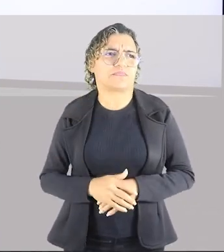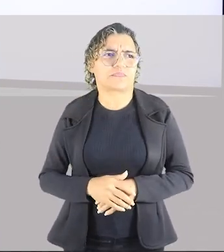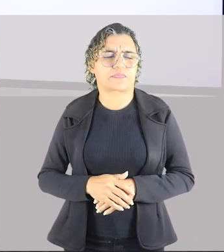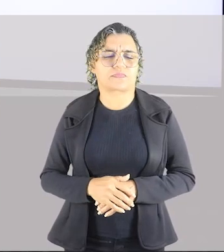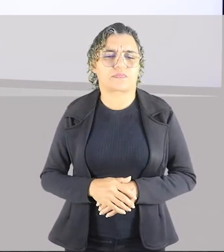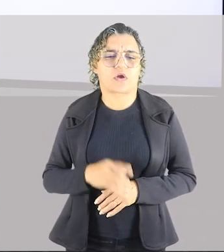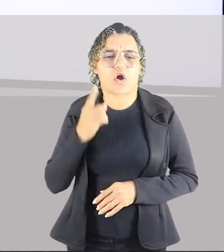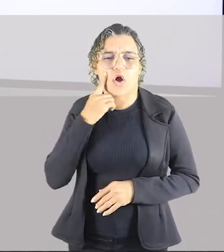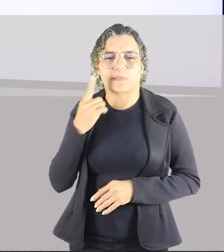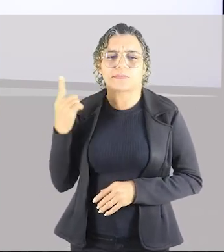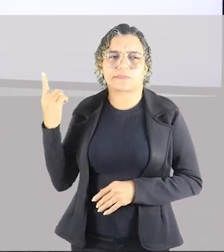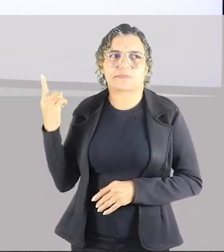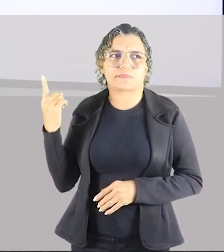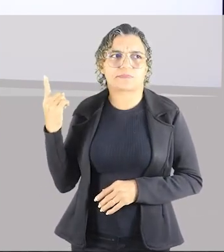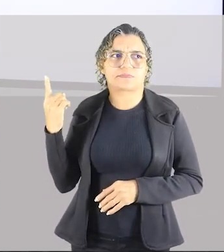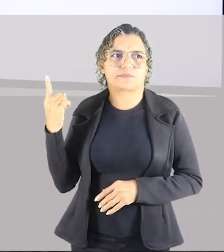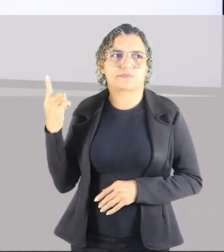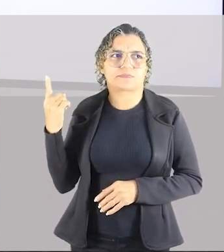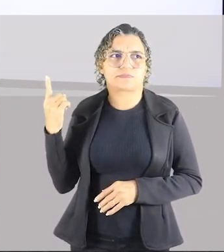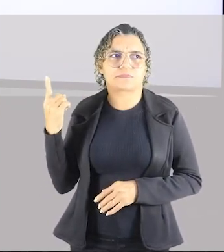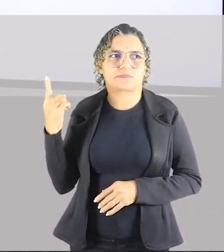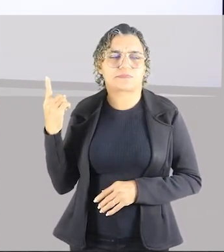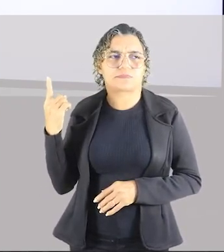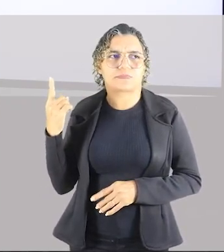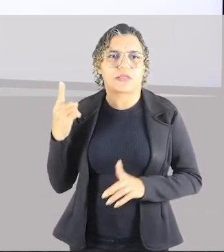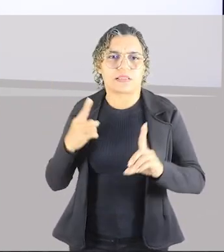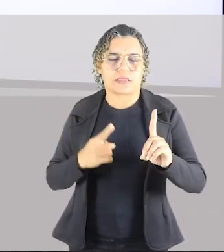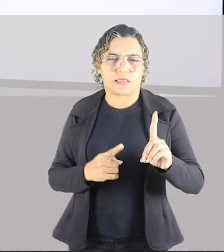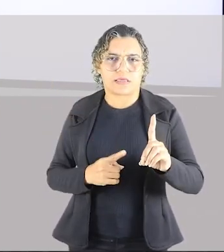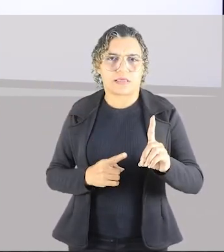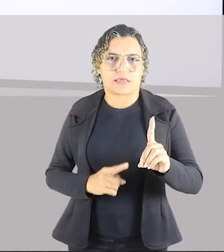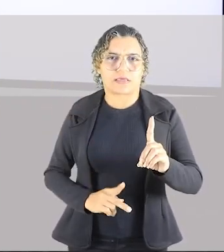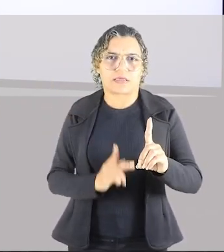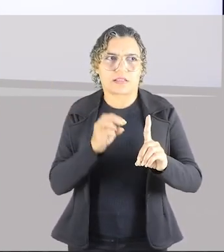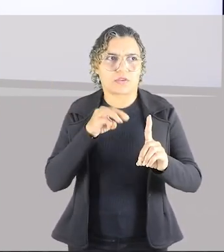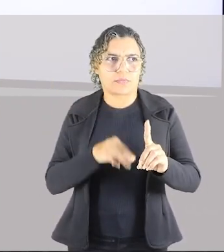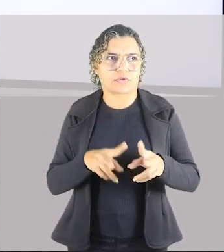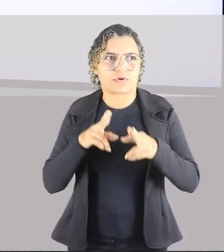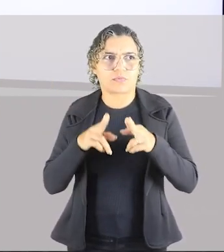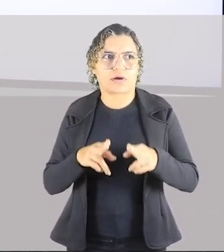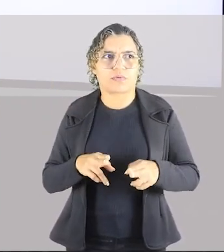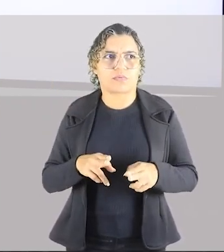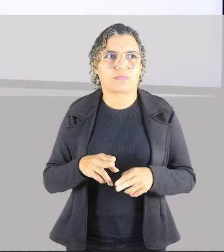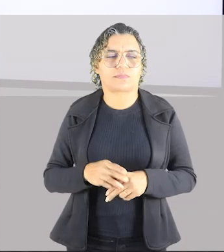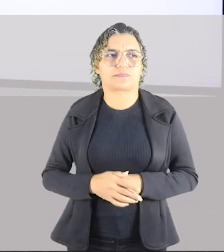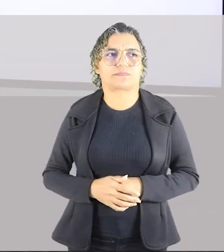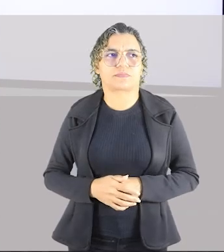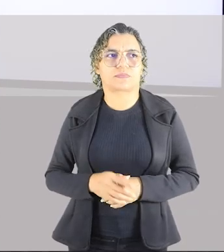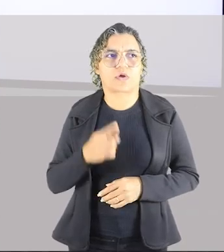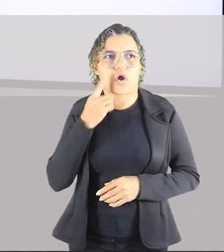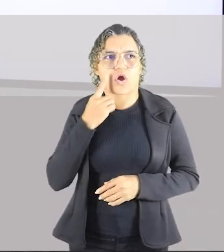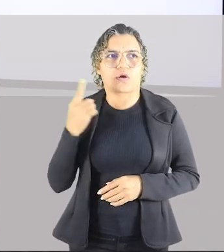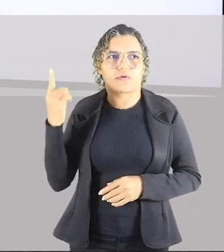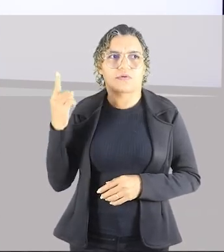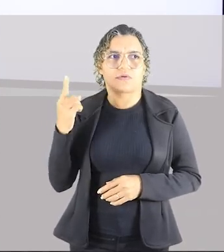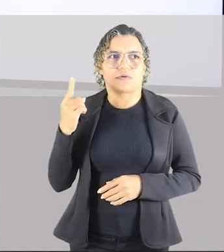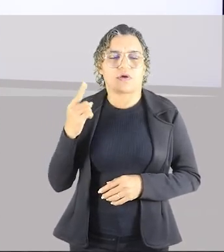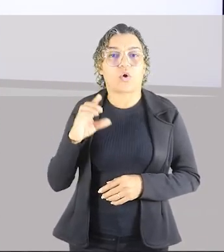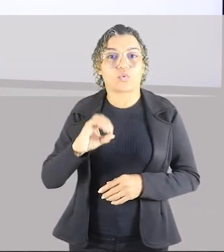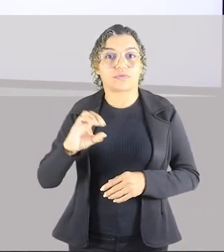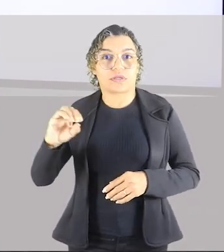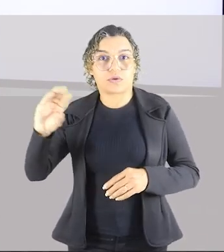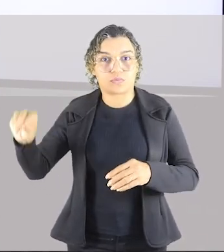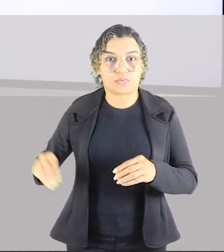E eu repito a quantidade de zeros. 1, 2, 3, 4, 5. 1, 2, 3, 4,